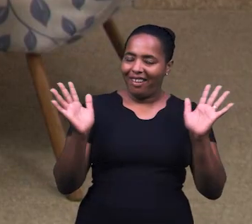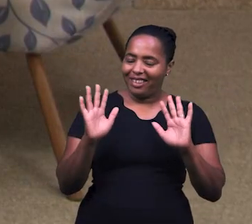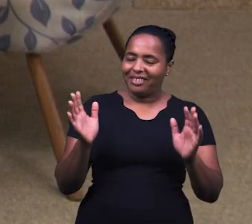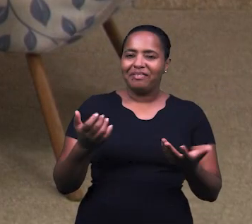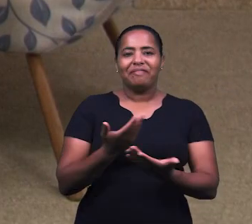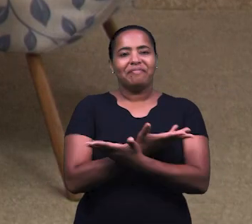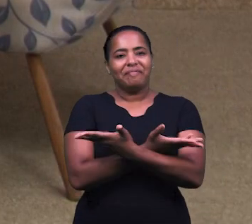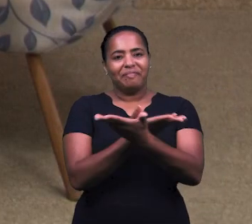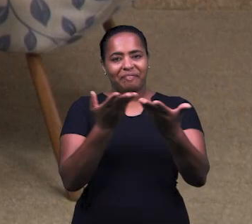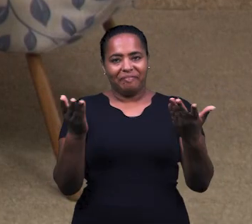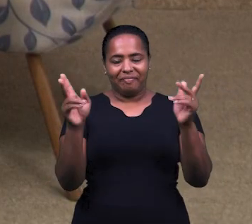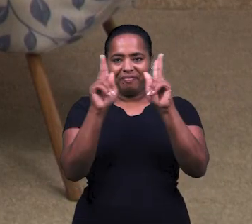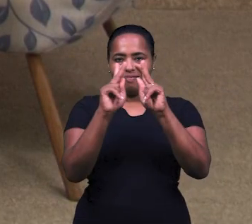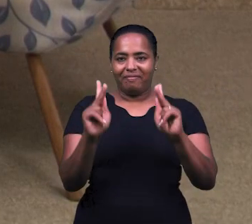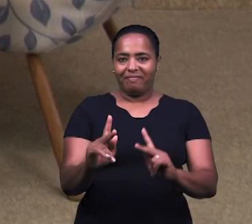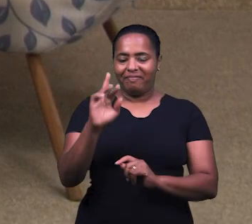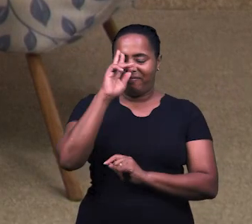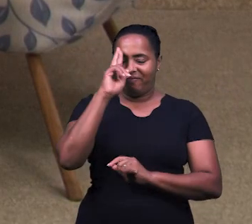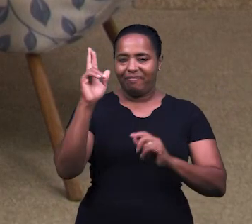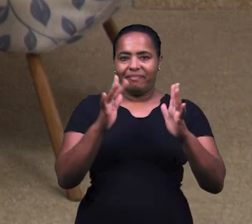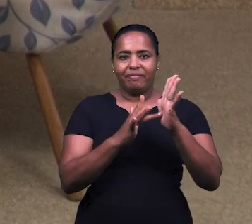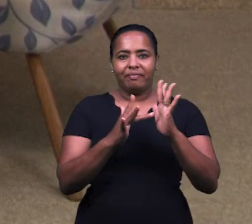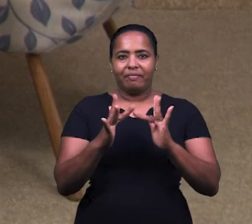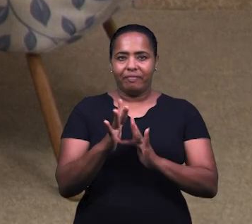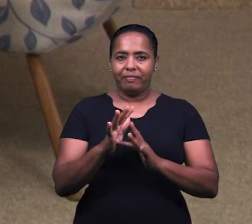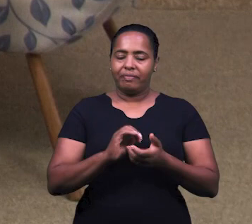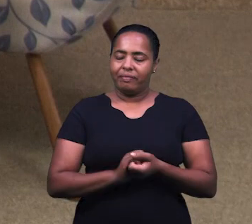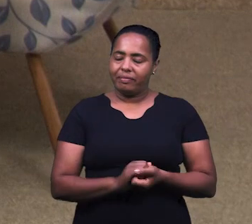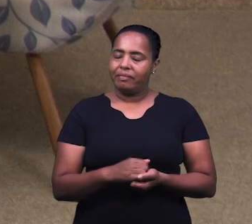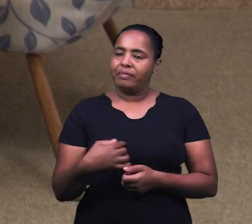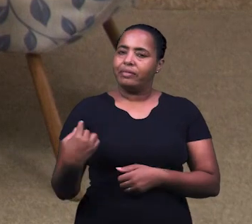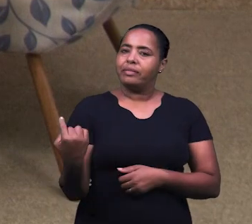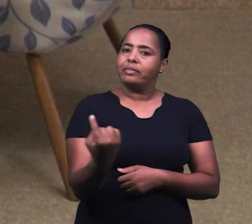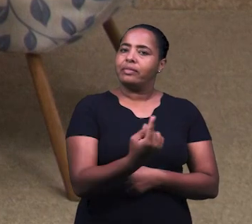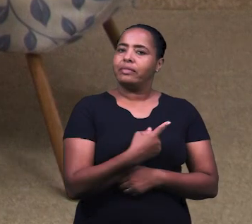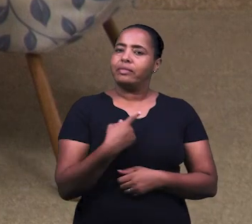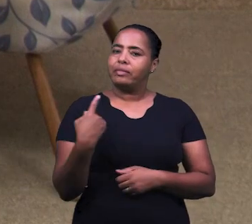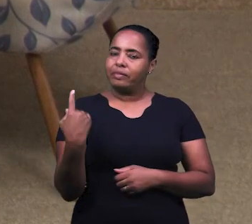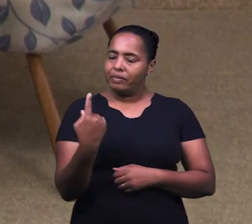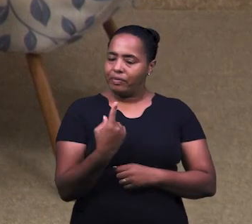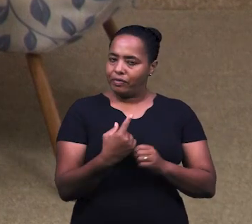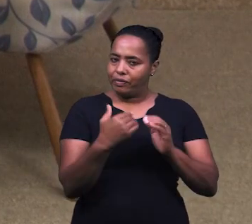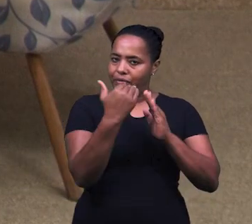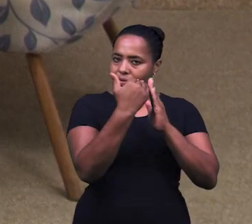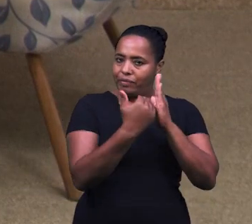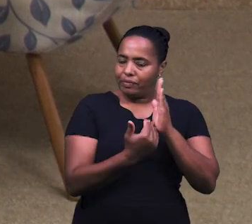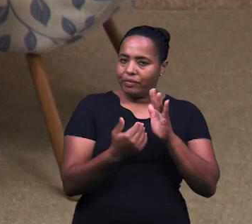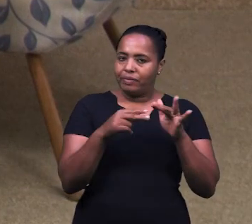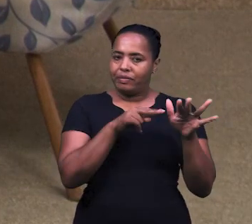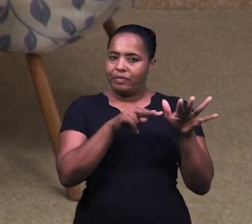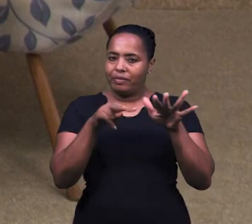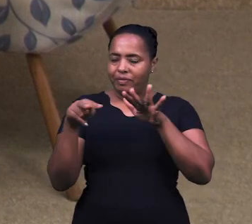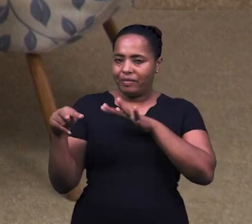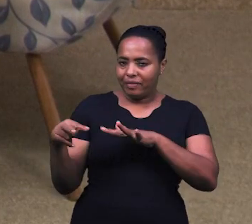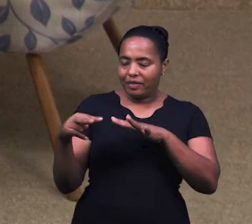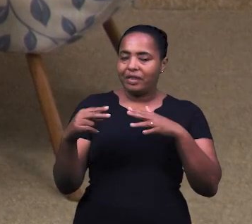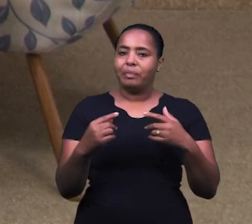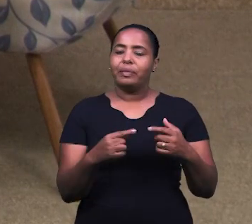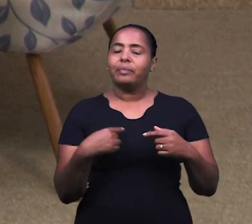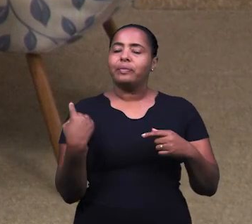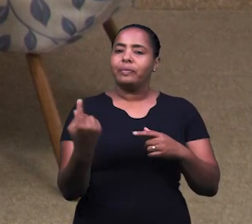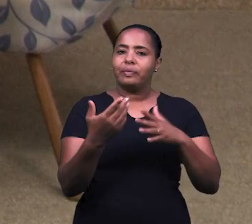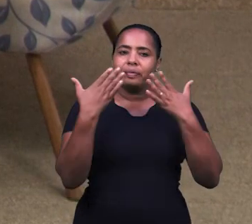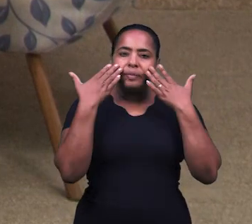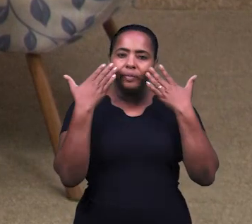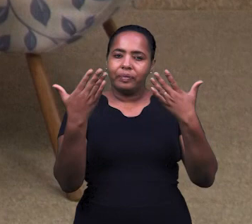Olá, meus irmãos, saudamos a todos com a paz do Senhor Jesus. Estamos aqui para a nossa edição semanal do nosso programa,